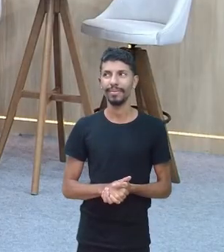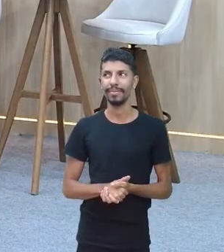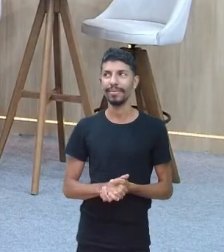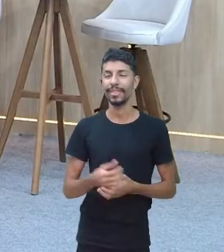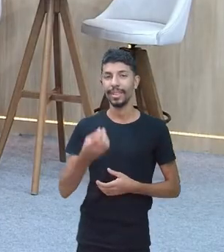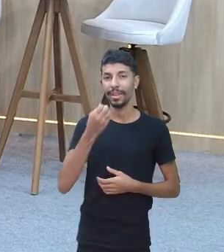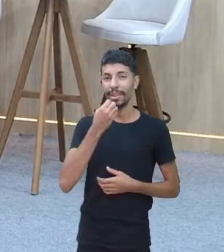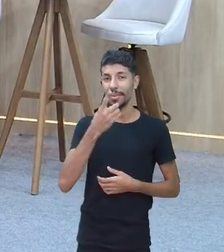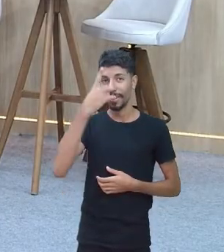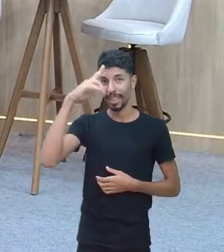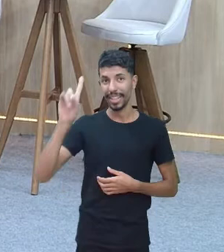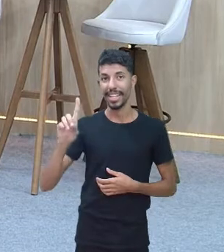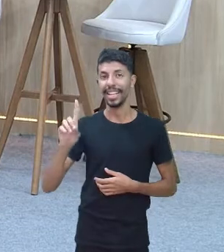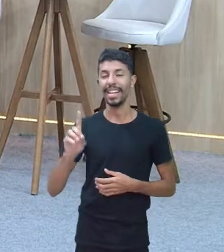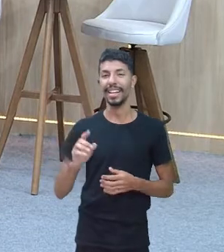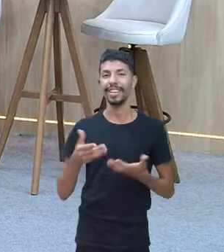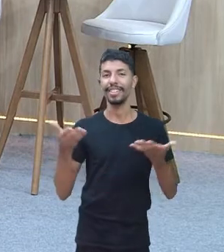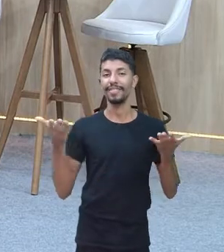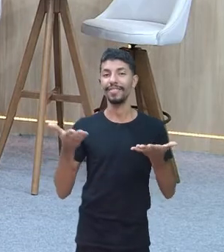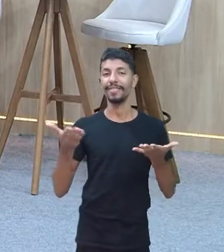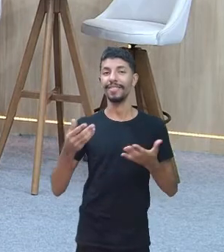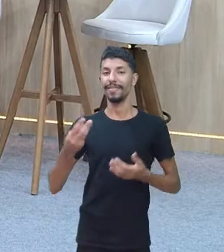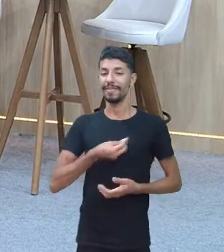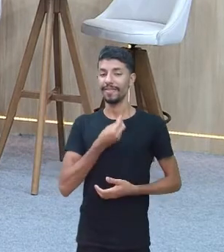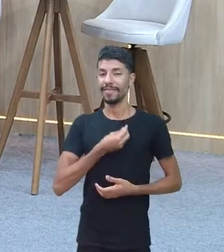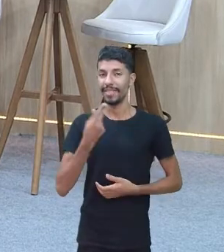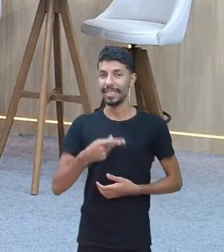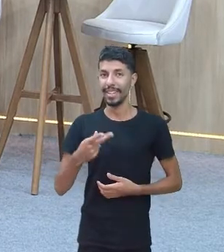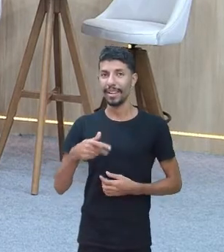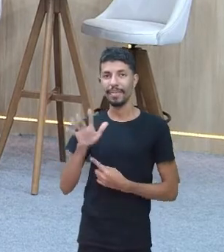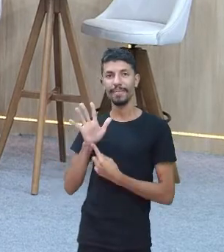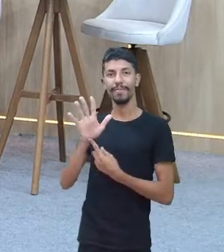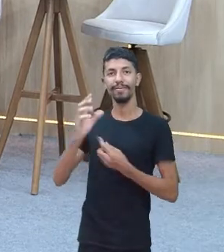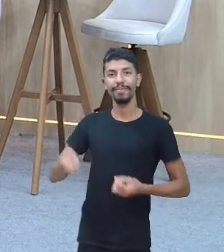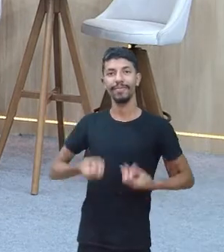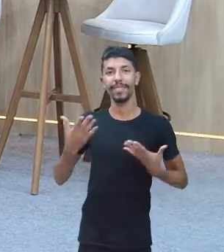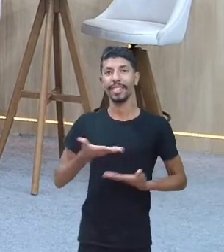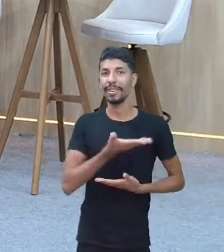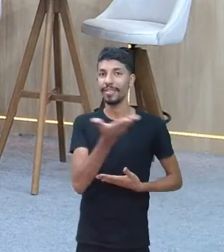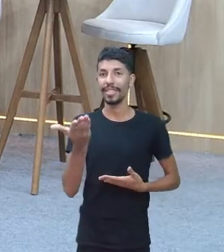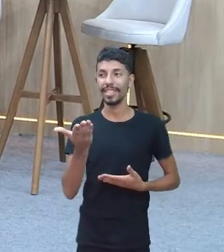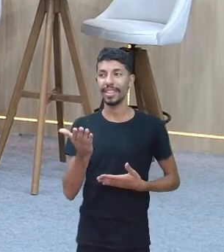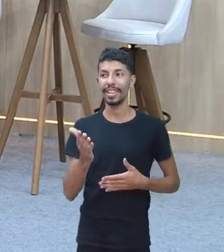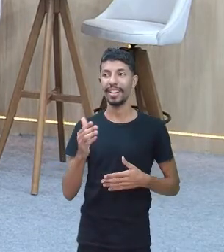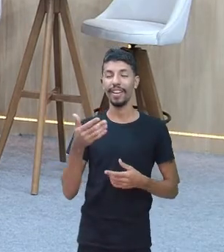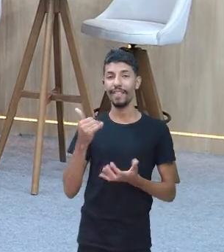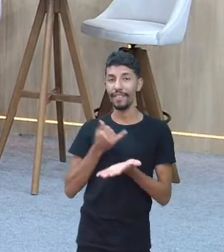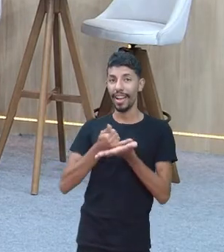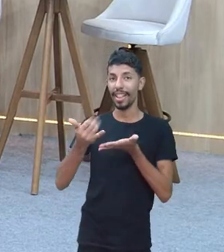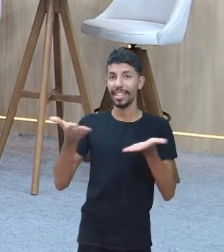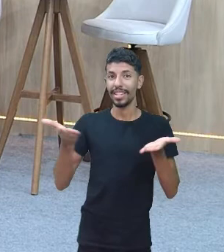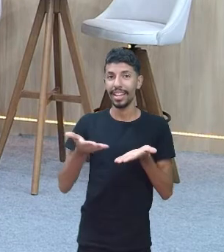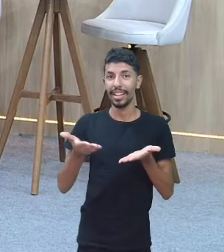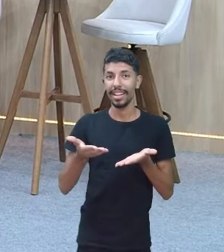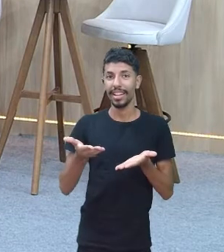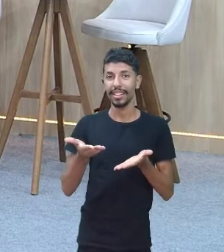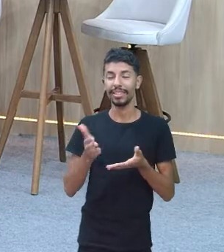Bom dia. Eu estou aqui para mostrar a surpresa para vocês. Então, ele vai iniciar aqui, ó.